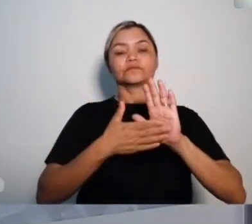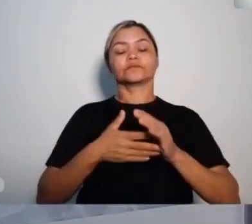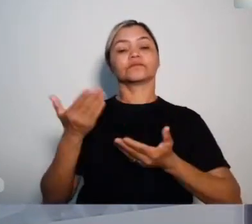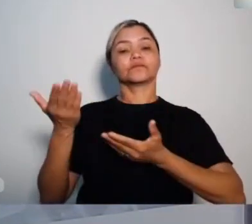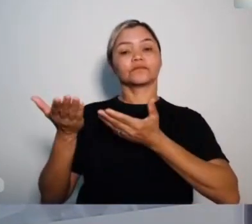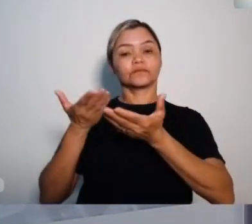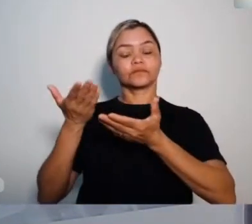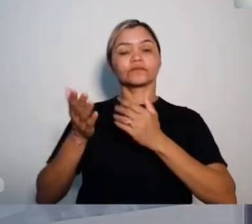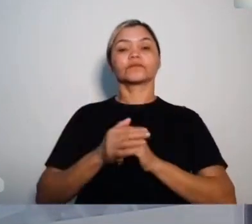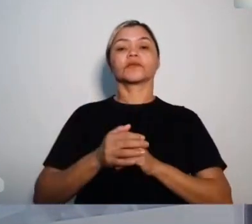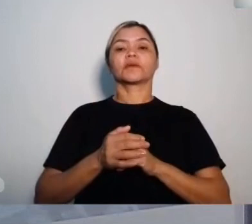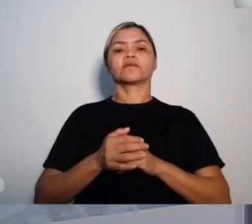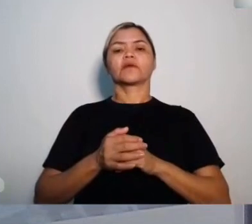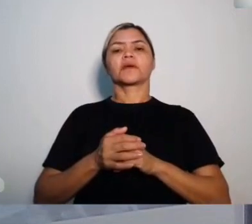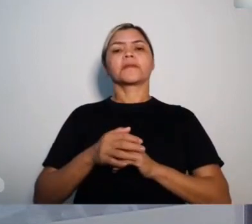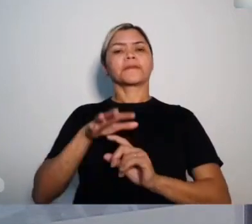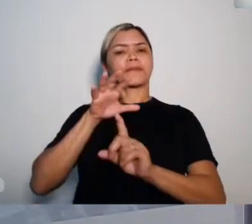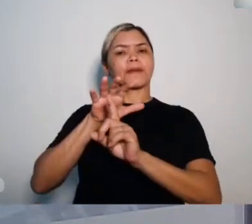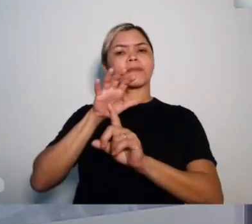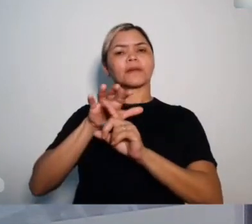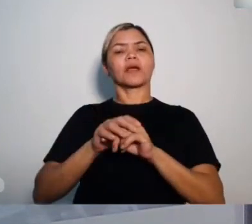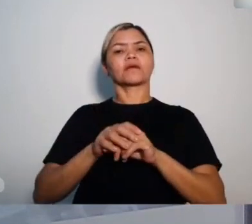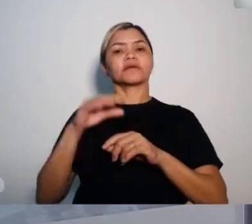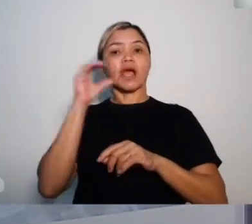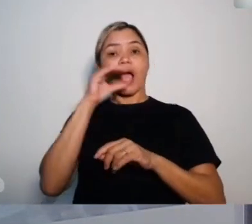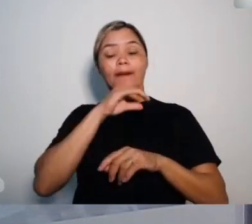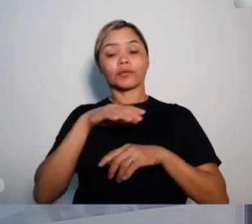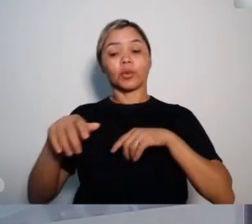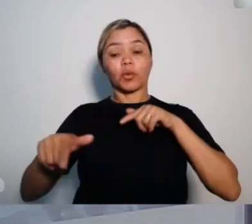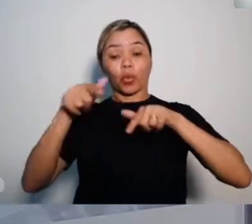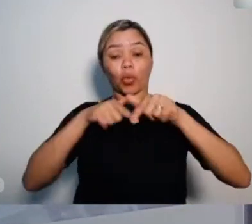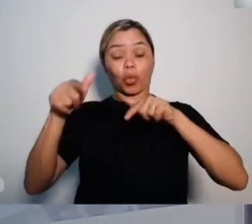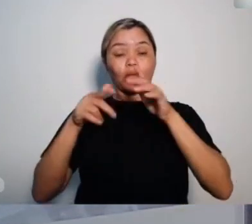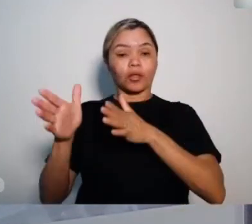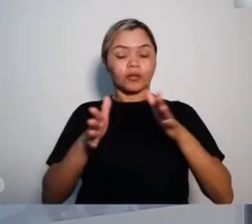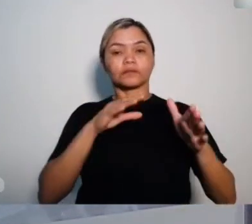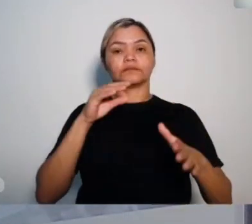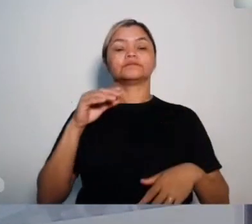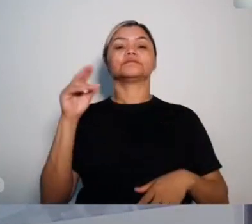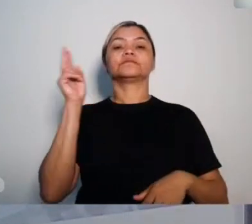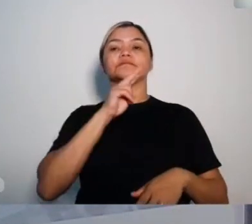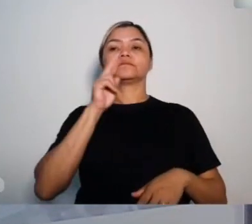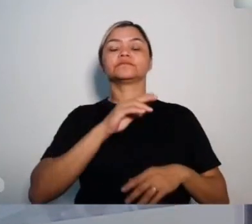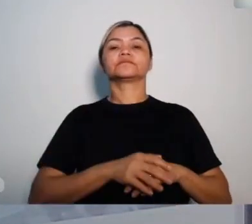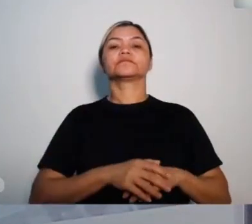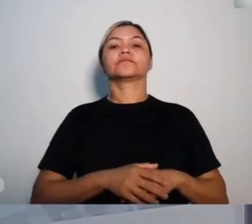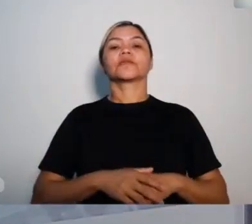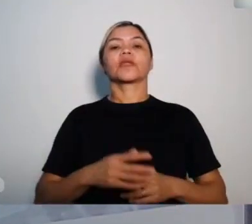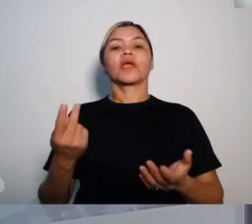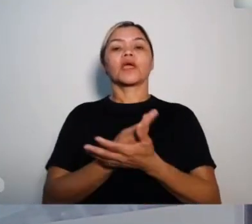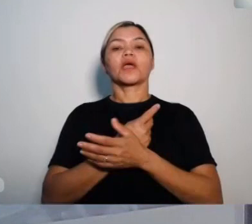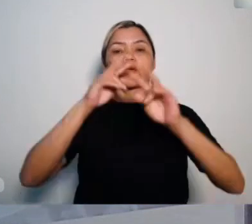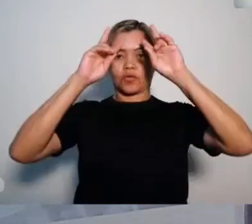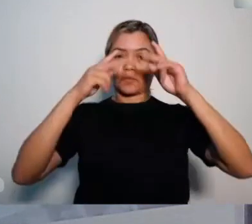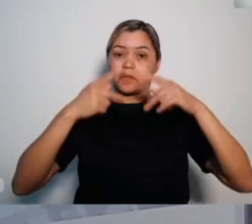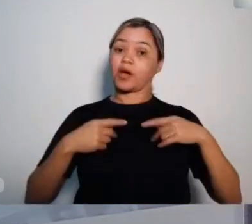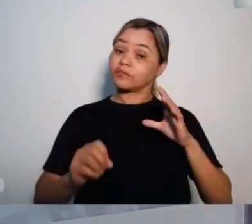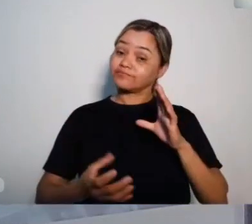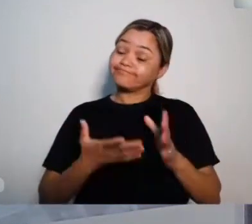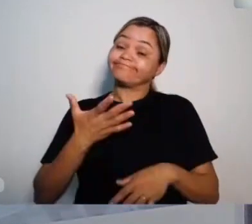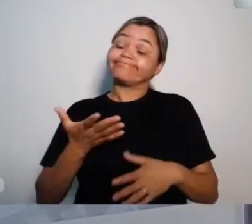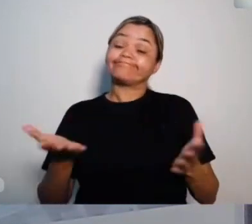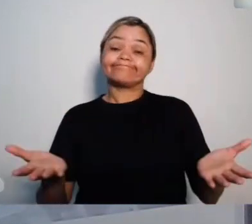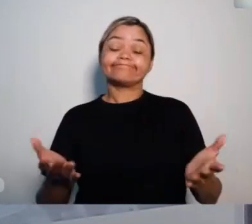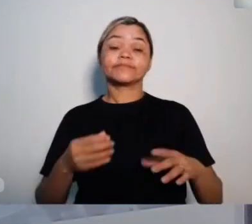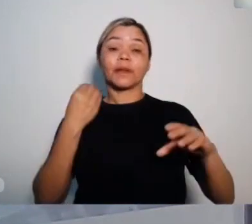foi pressionado a fazer correndo esse projeto de lei. Então, erros humanos que acontecem em ter lançado